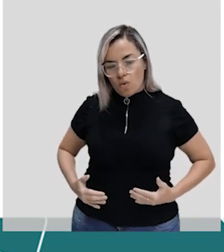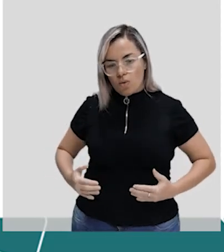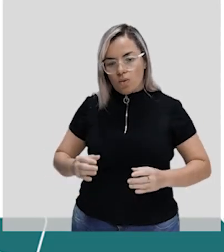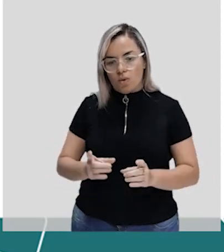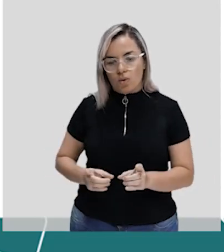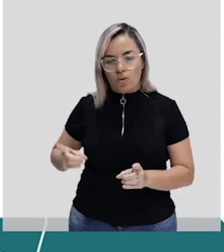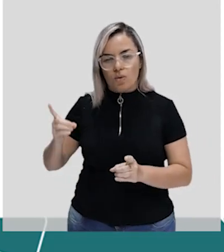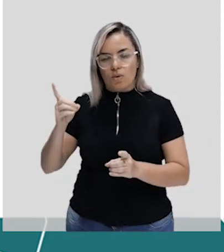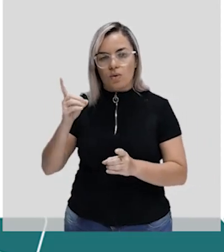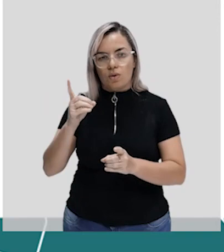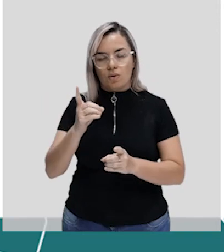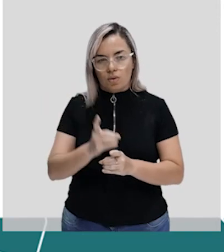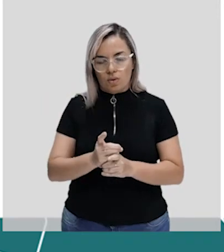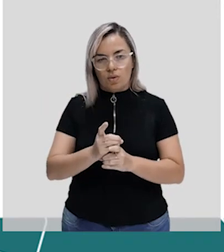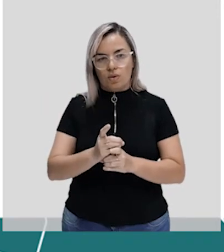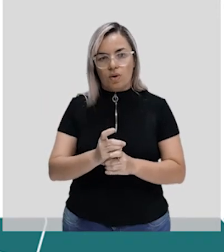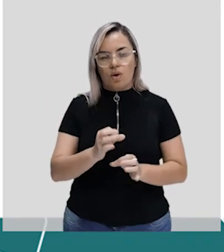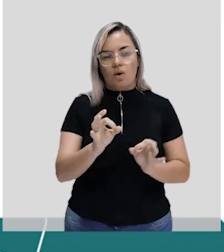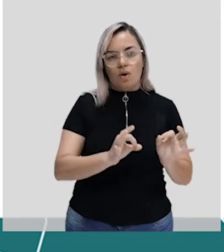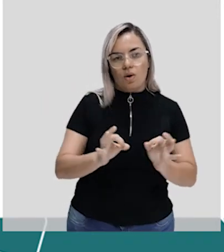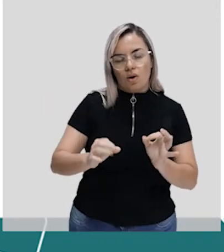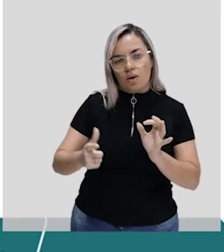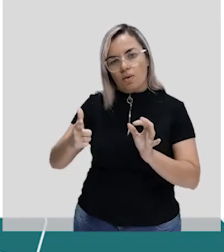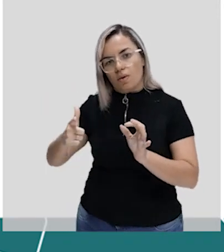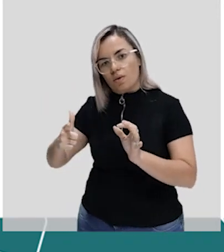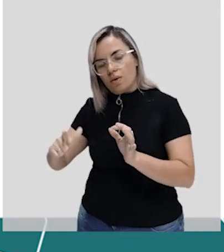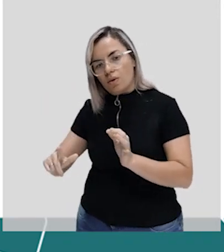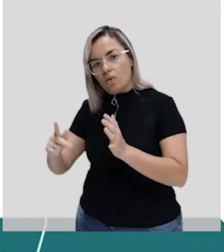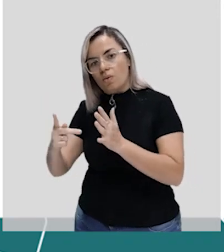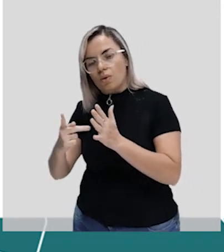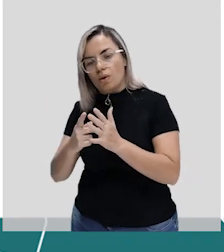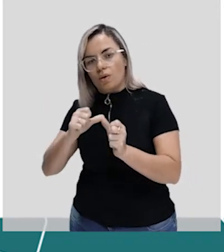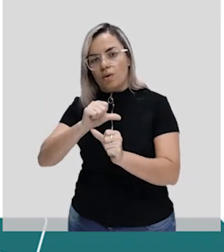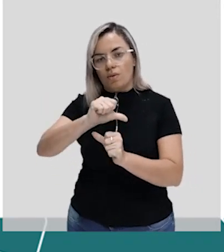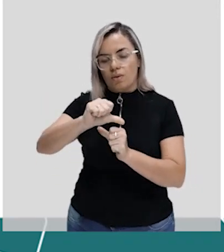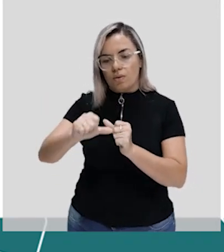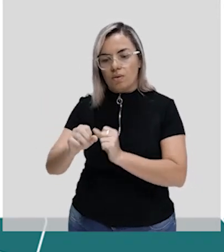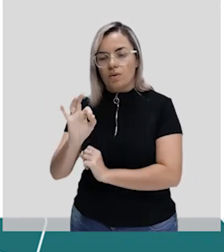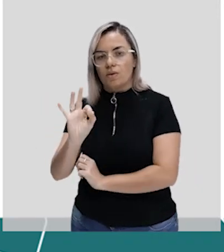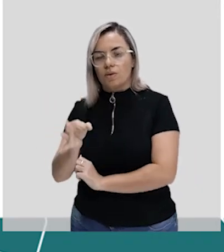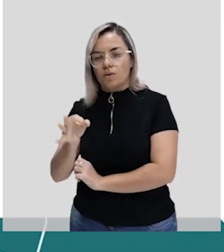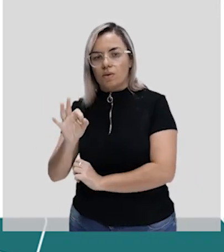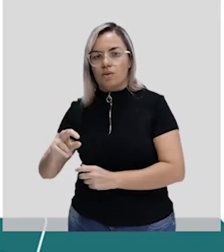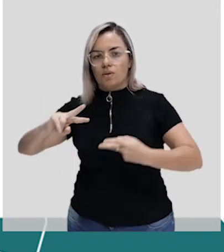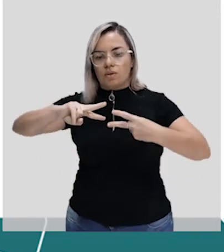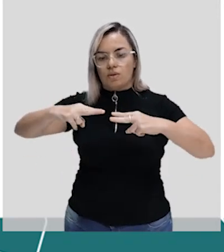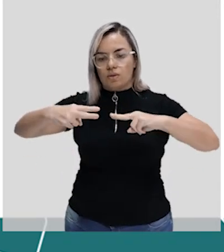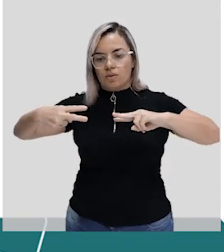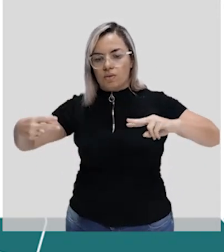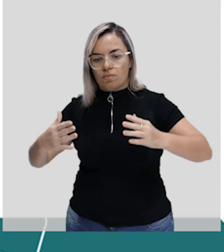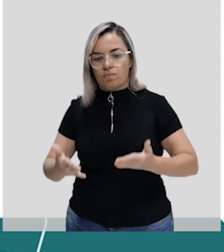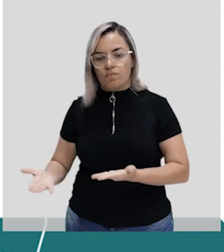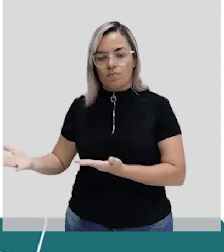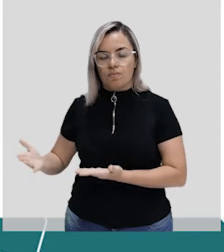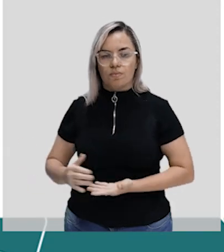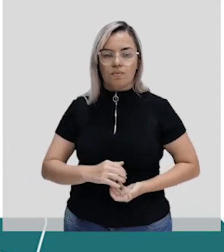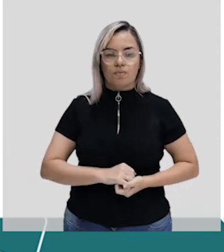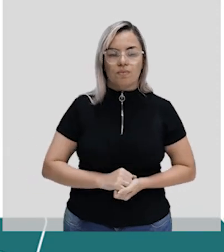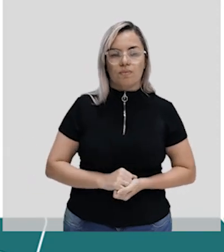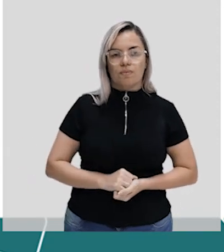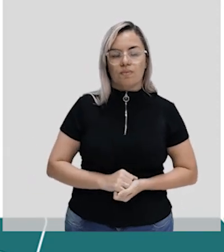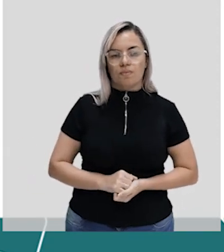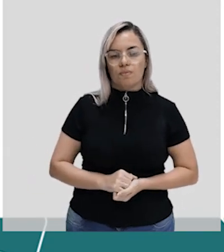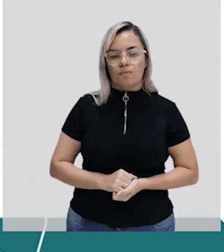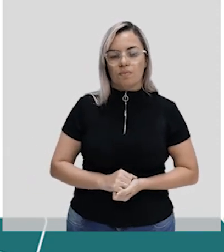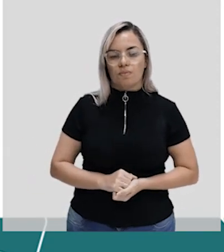encontra de consertar os erros do DNA. Tá? Ele conserta os erros do DNA por meio disso aqui. E a gente vai